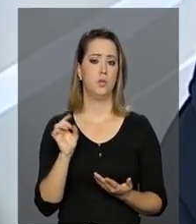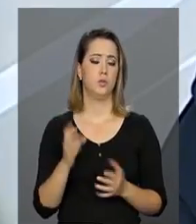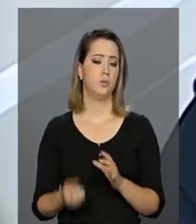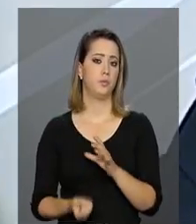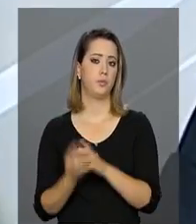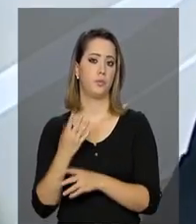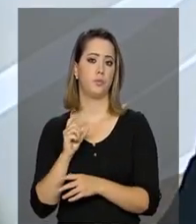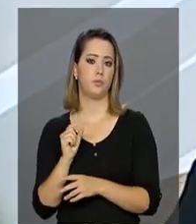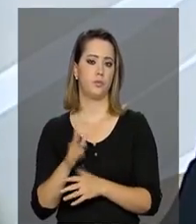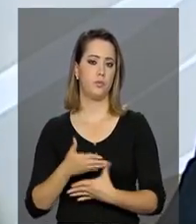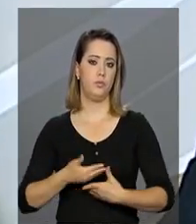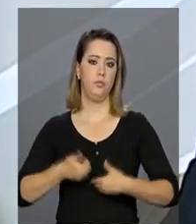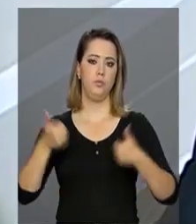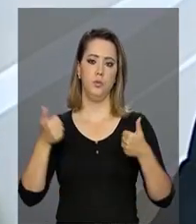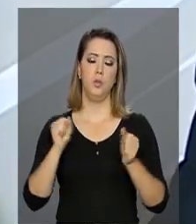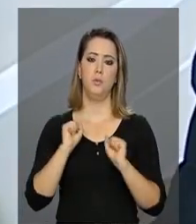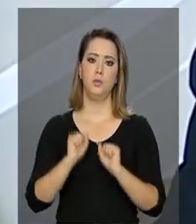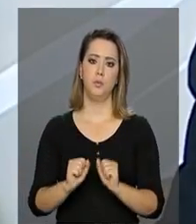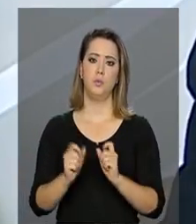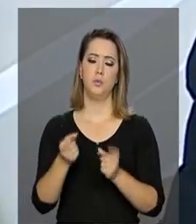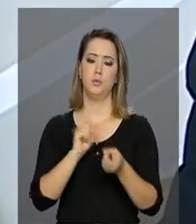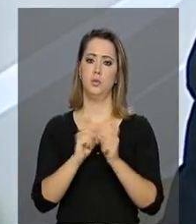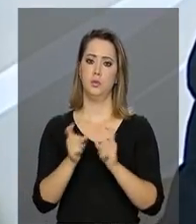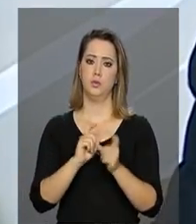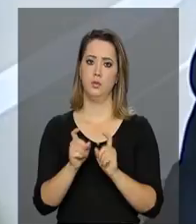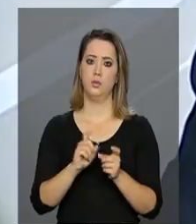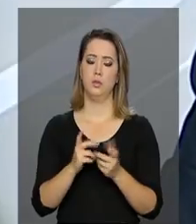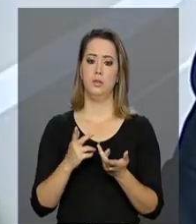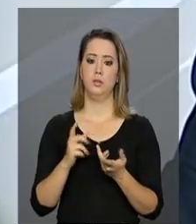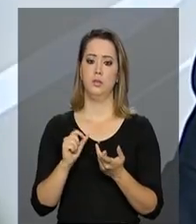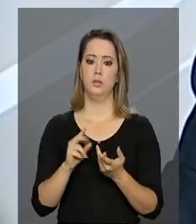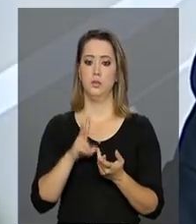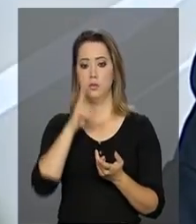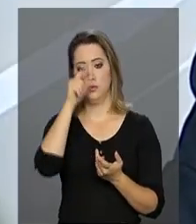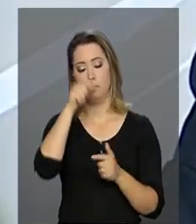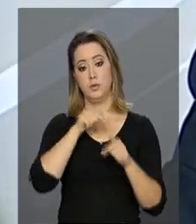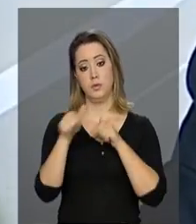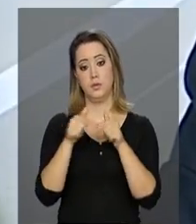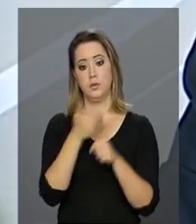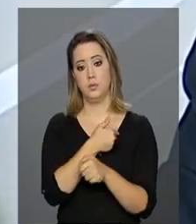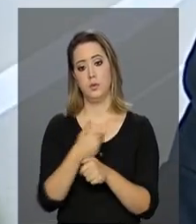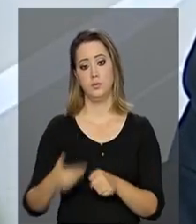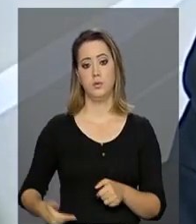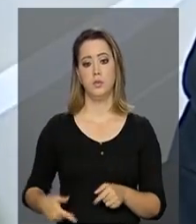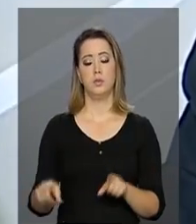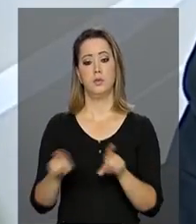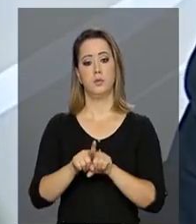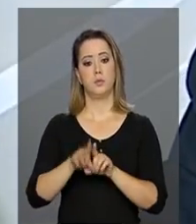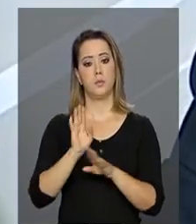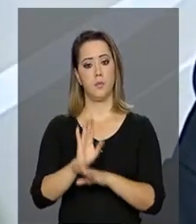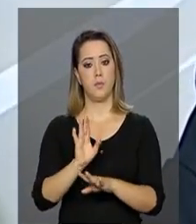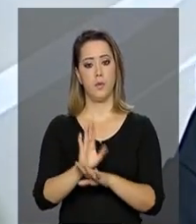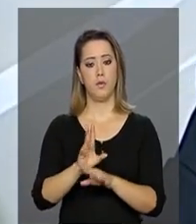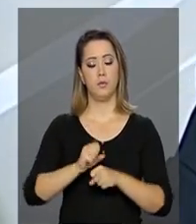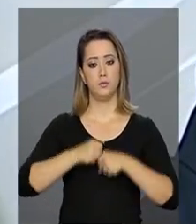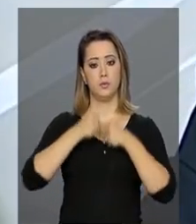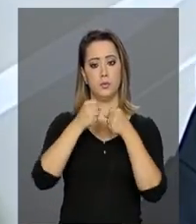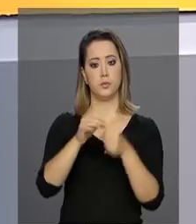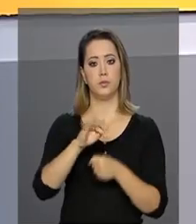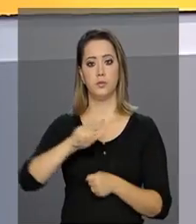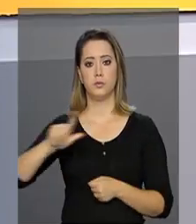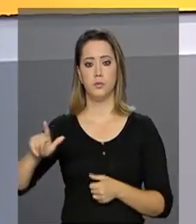cria melhores condições de gestão da força de trabalho do governo como auxilia no esforço